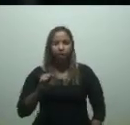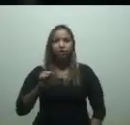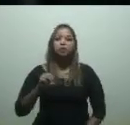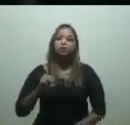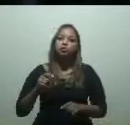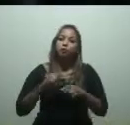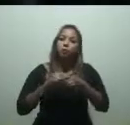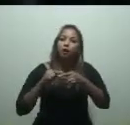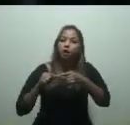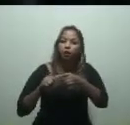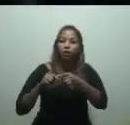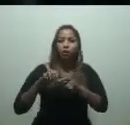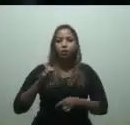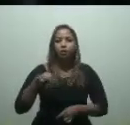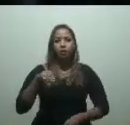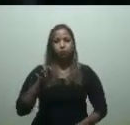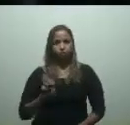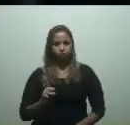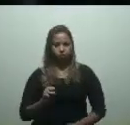nesta cidade.